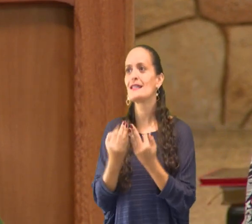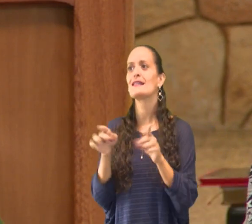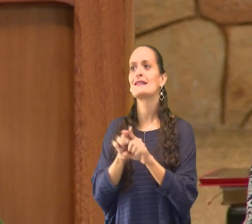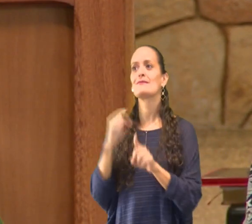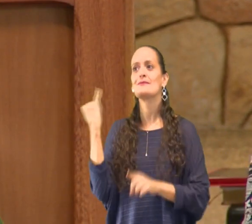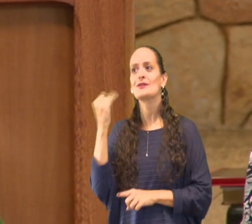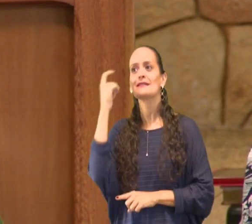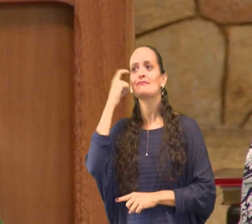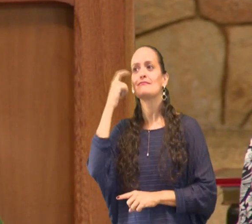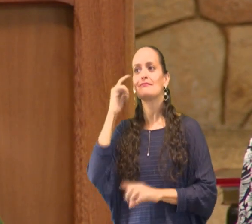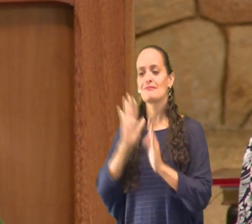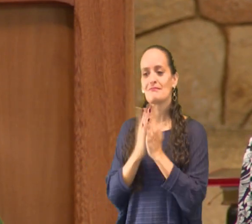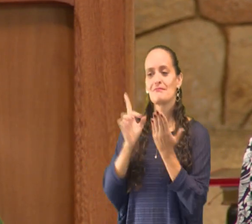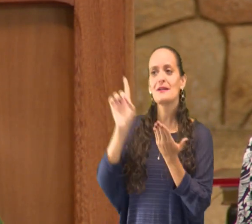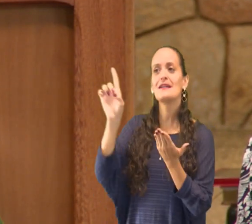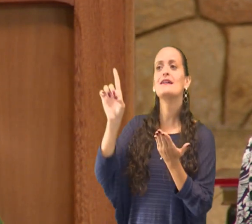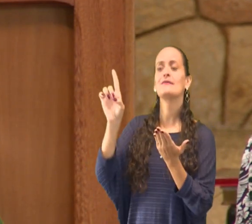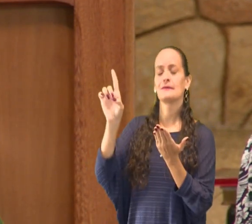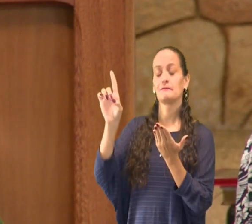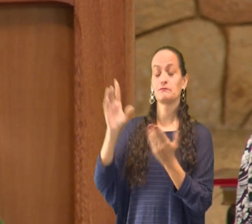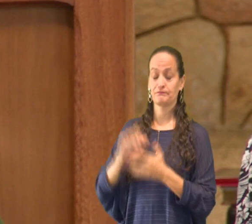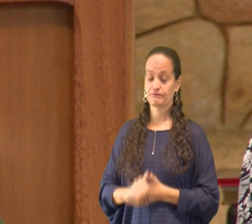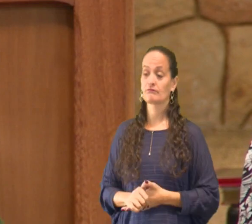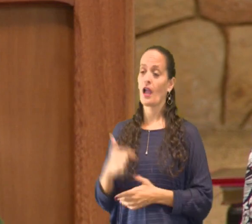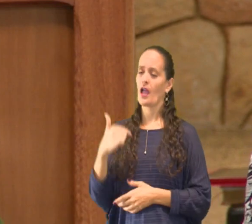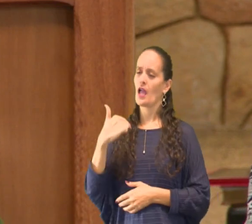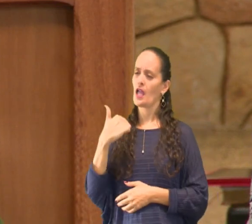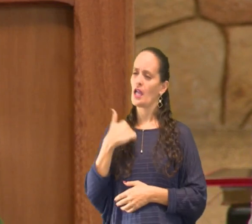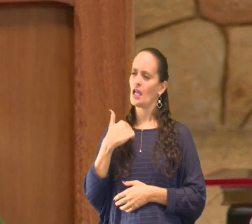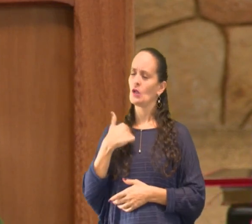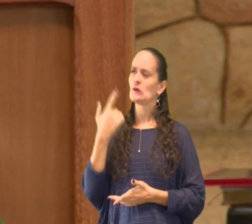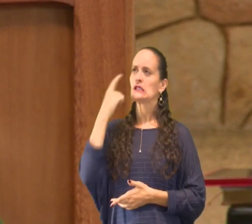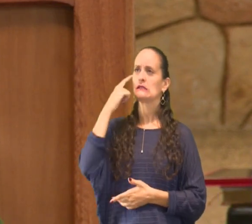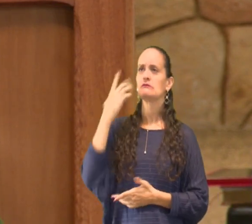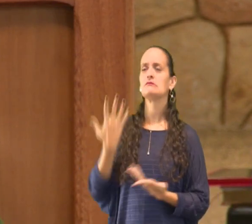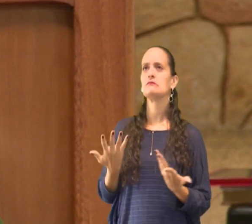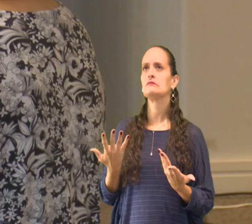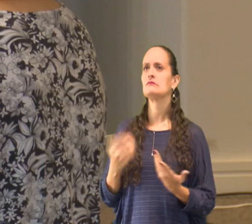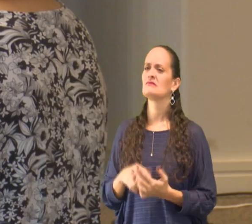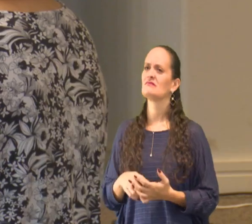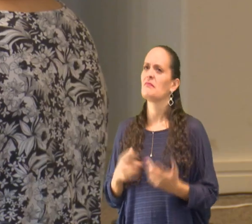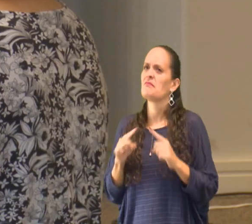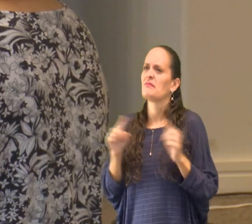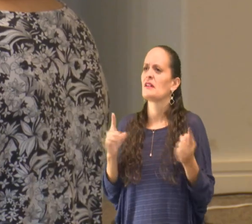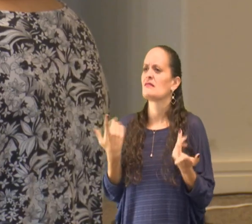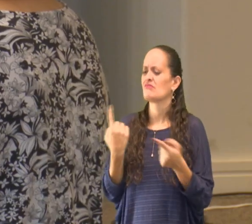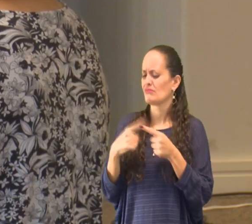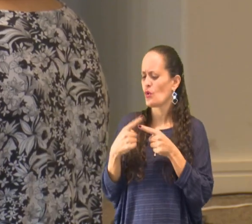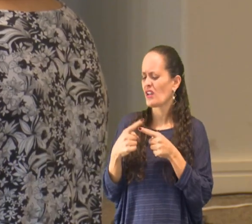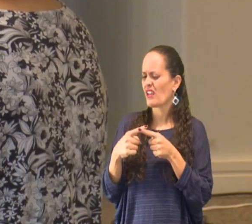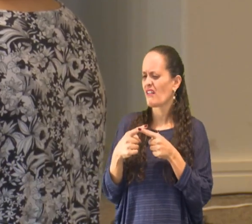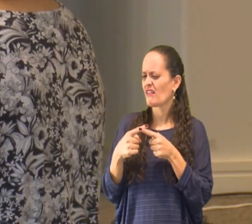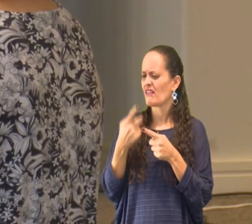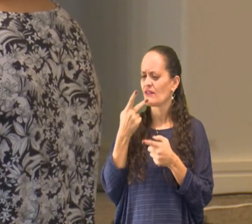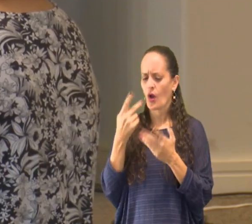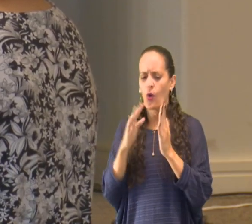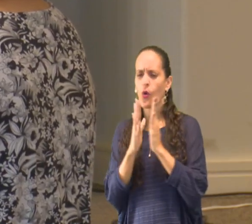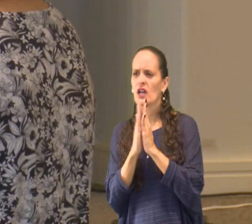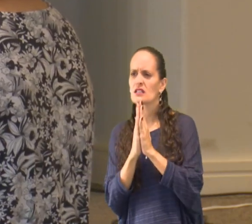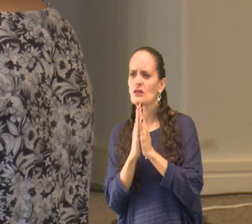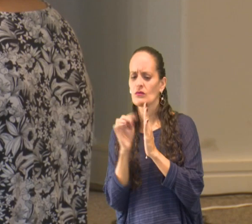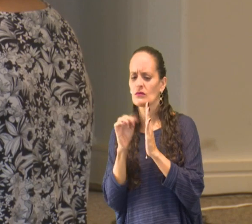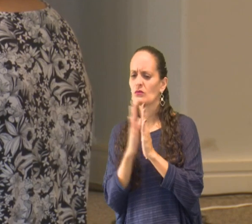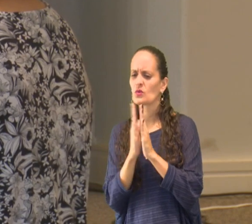uma oração. E uma das questões que eu tenho me perguntado, mas por que colocar ali uma oração? É